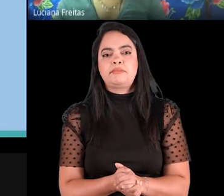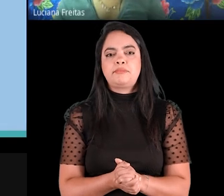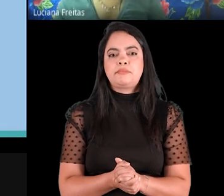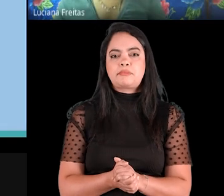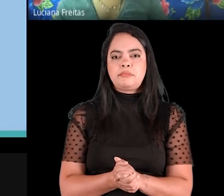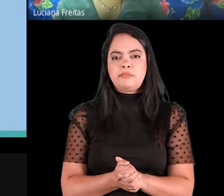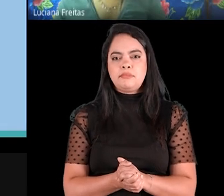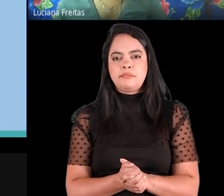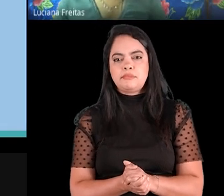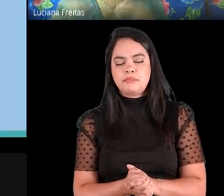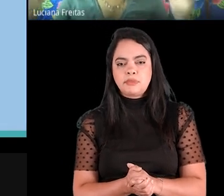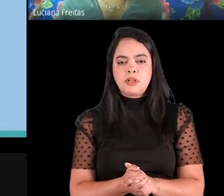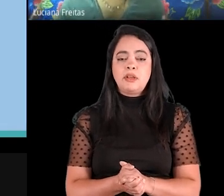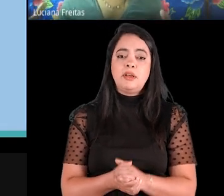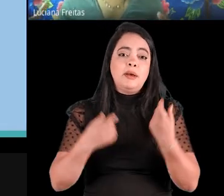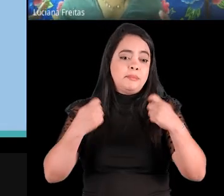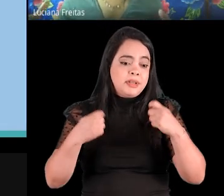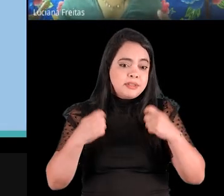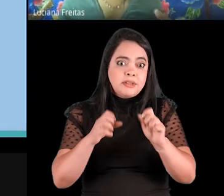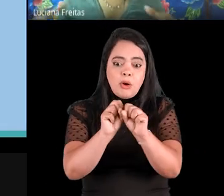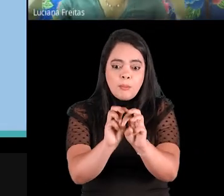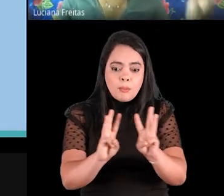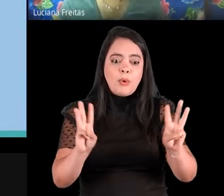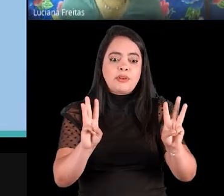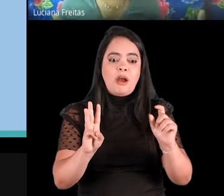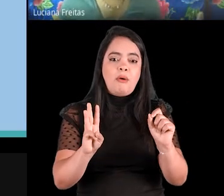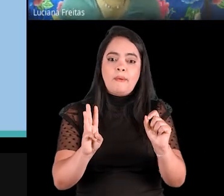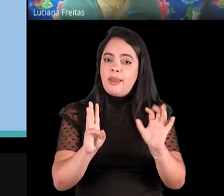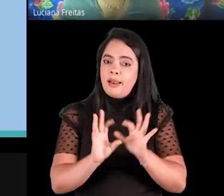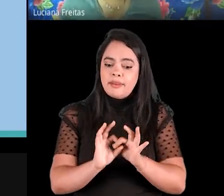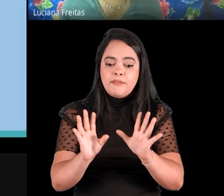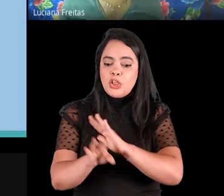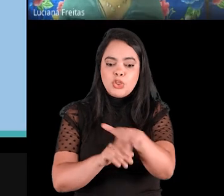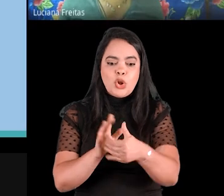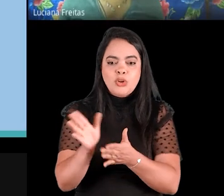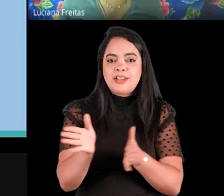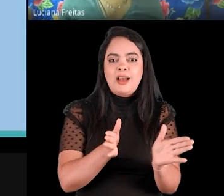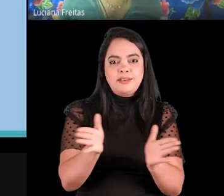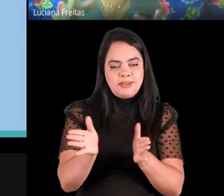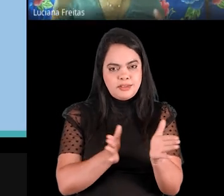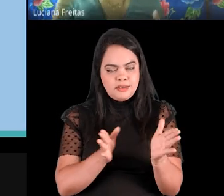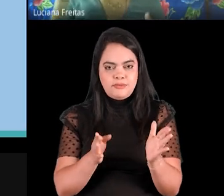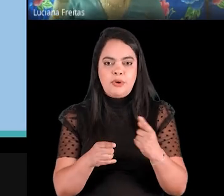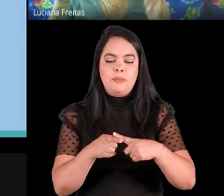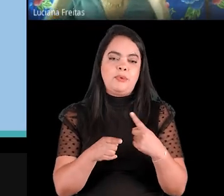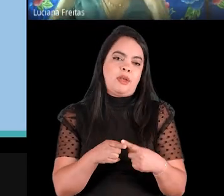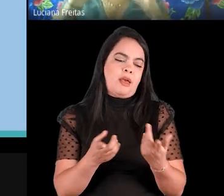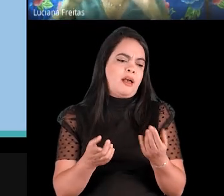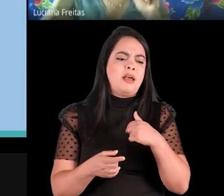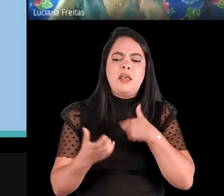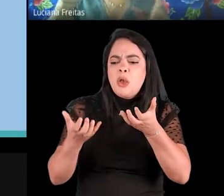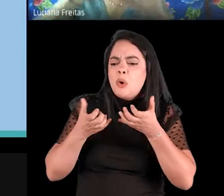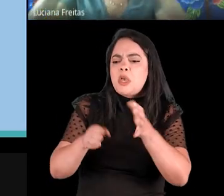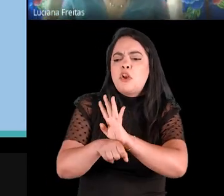é, que ele contemple a todos, a maior parte das pessoas, né, porque quando eu falo, ah, eu quero que esse vídeo, a hora